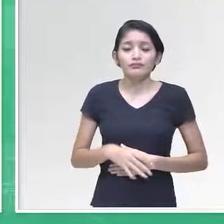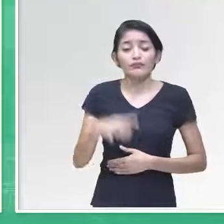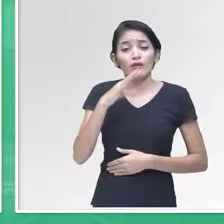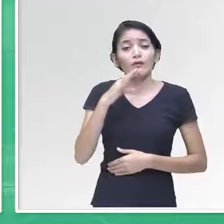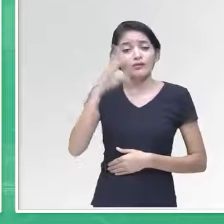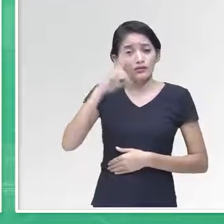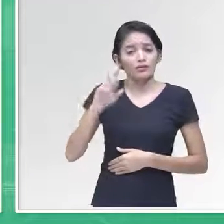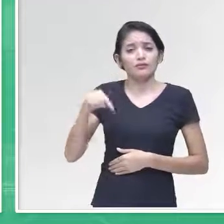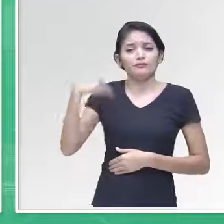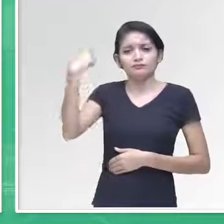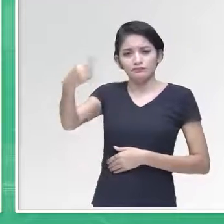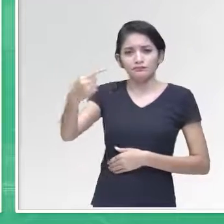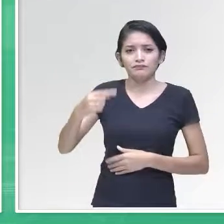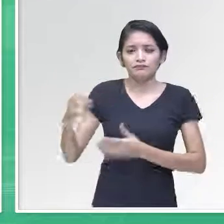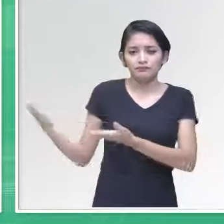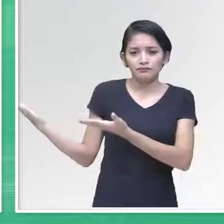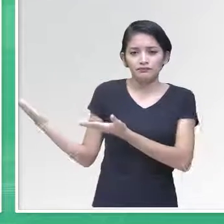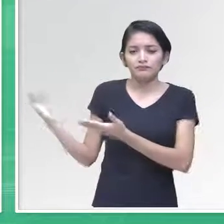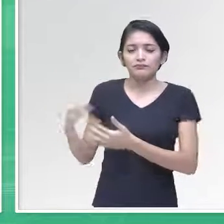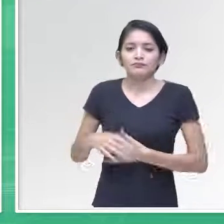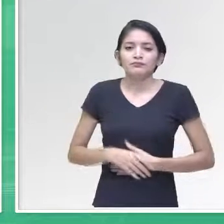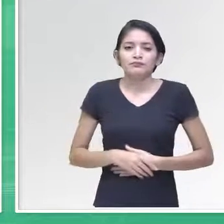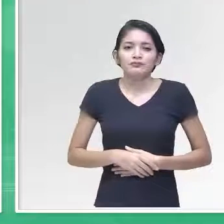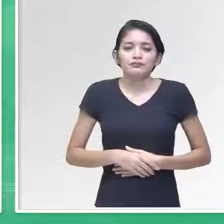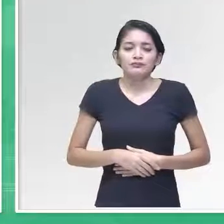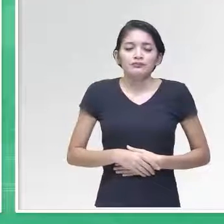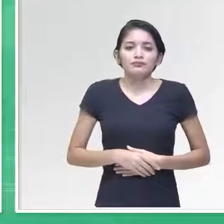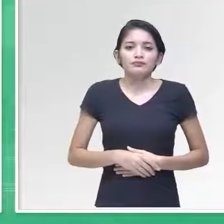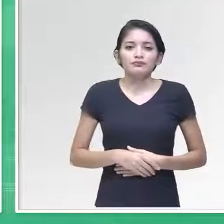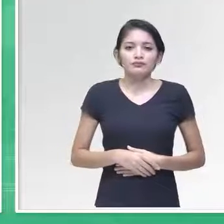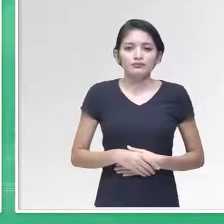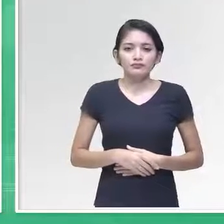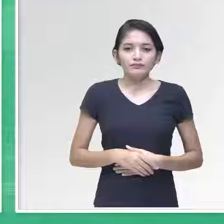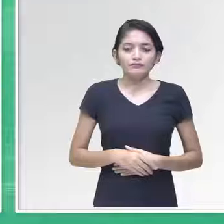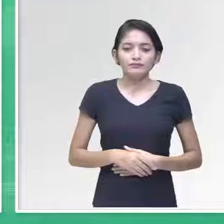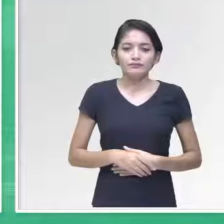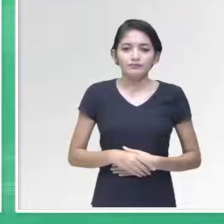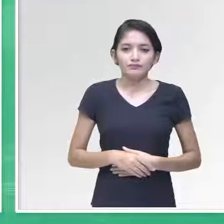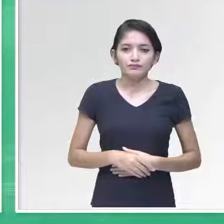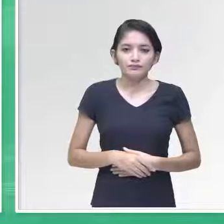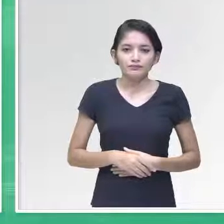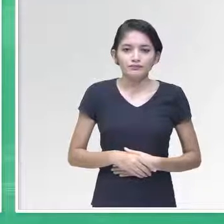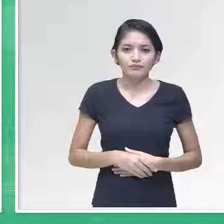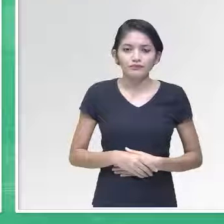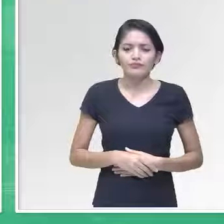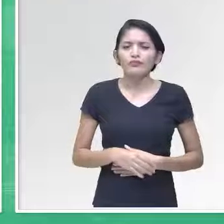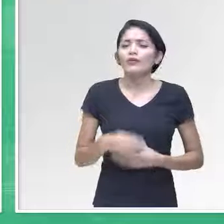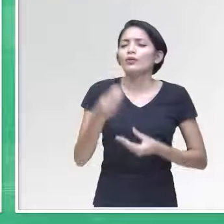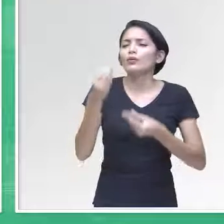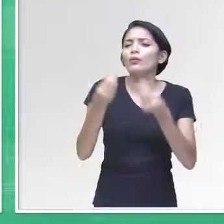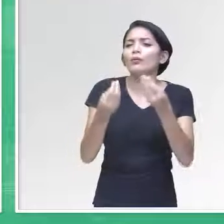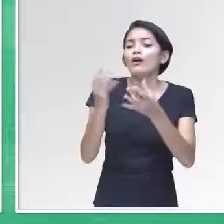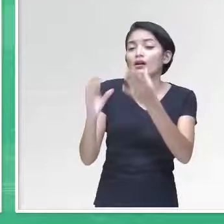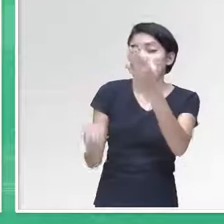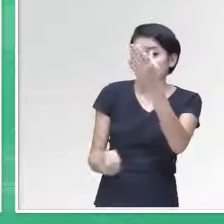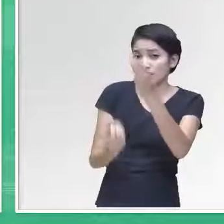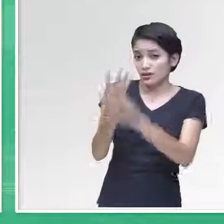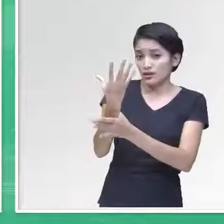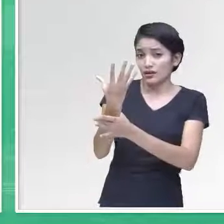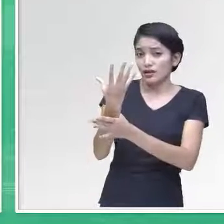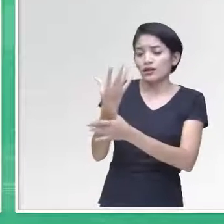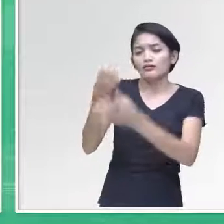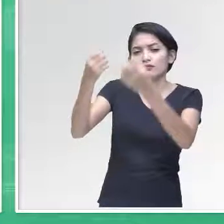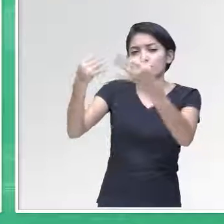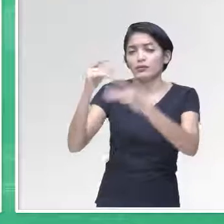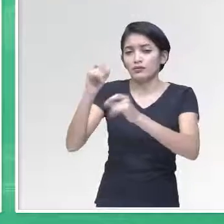na próxima cartela. Chega mais. Olha só. Como é que ela foi criada, né? Então ela foi criada, está dizendo aqui,